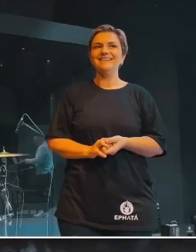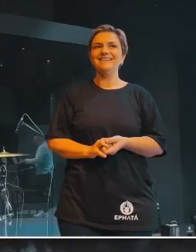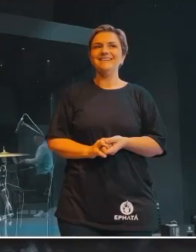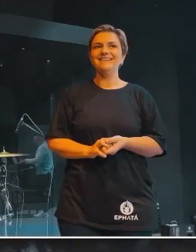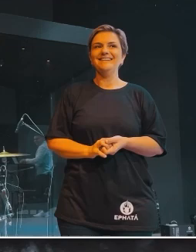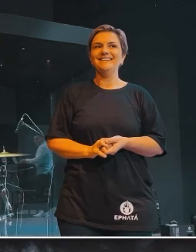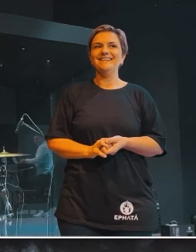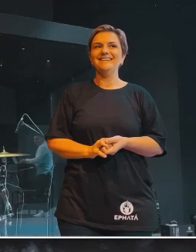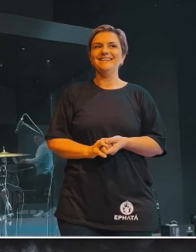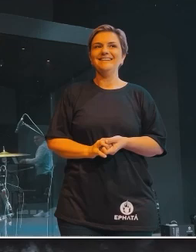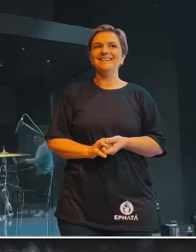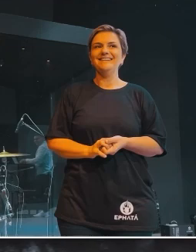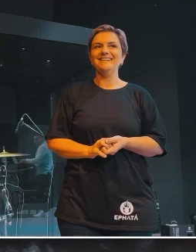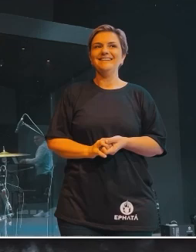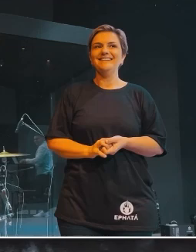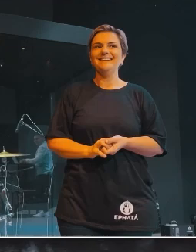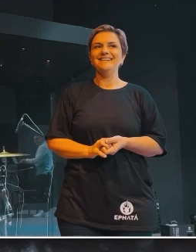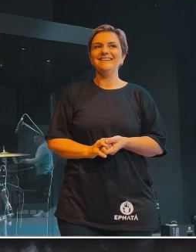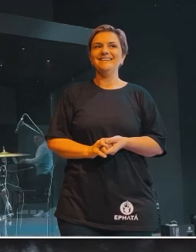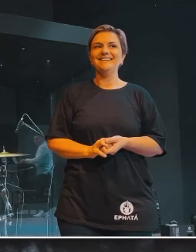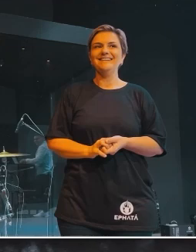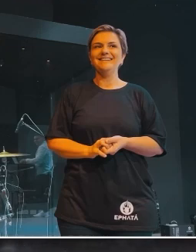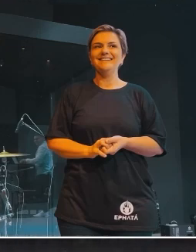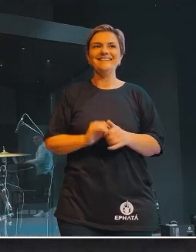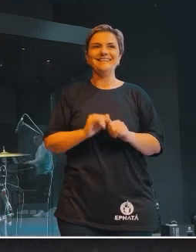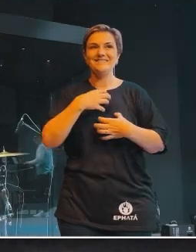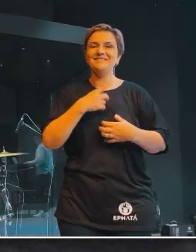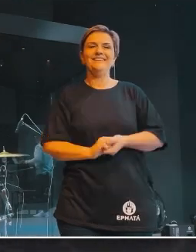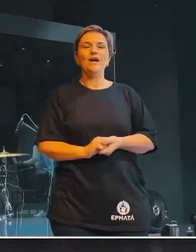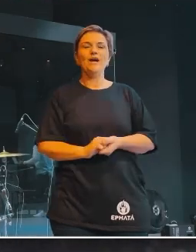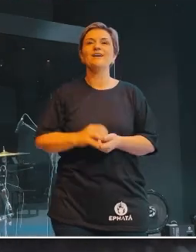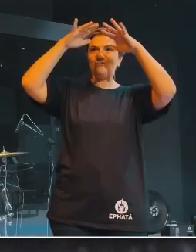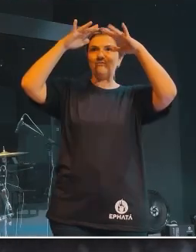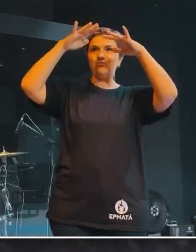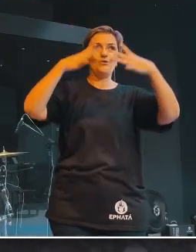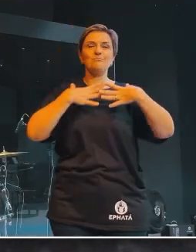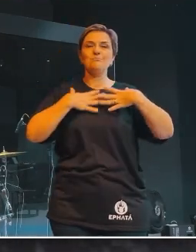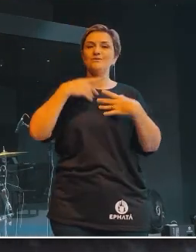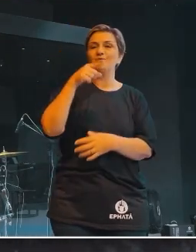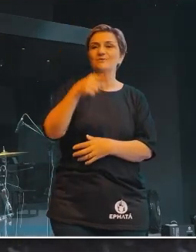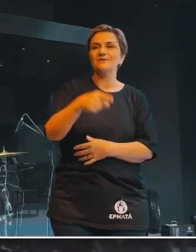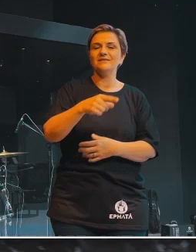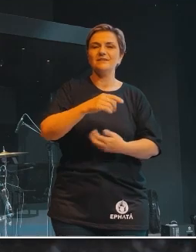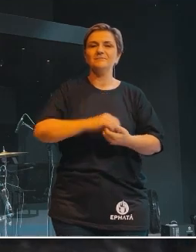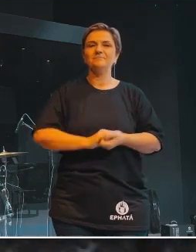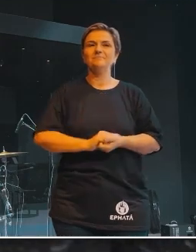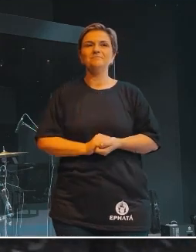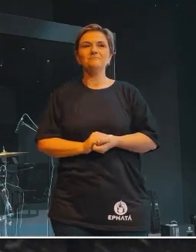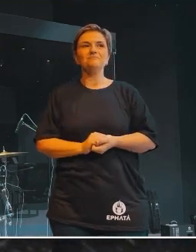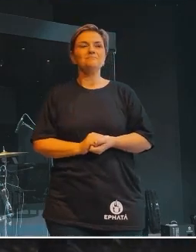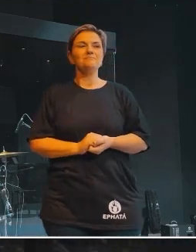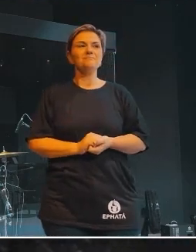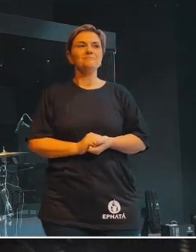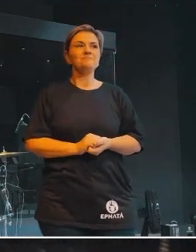Unção. Deus vai derramar nessa noite sobre mim, sobre você, uma unção.